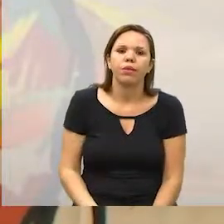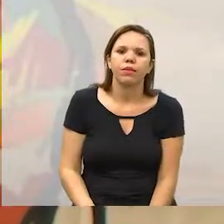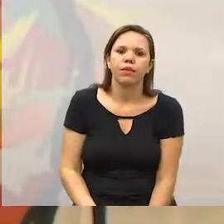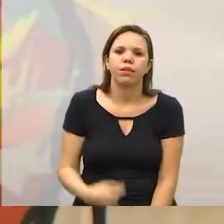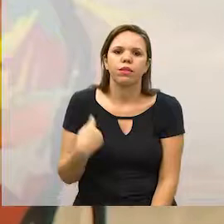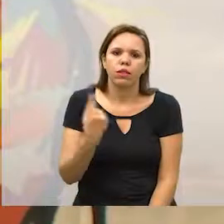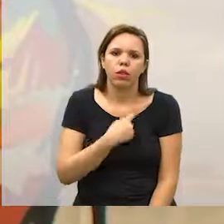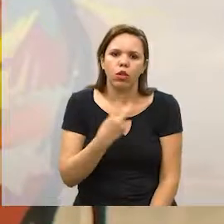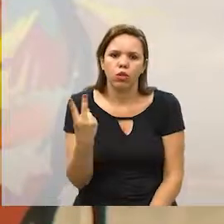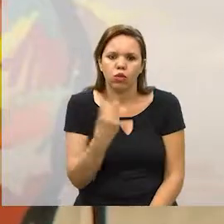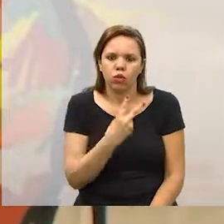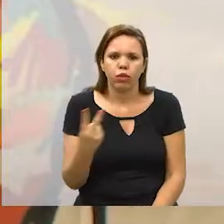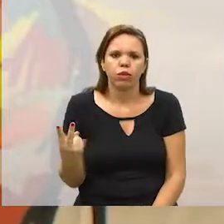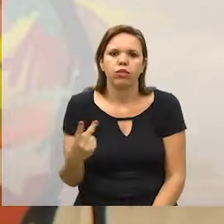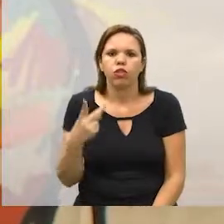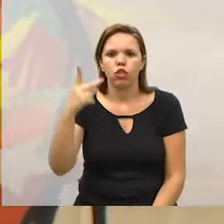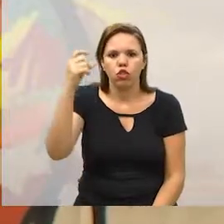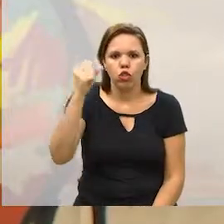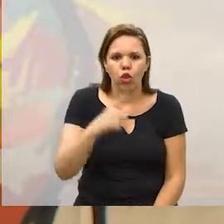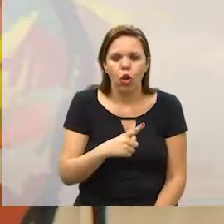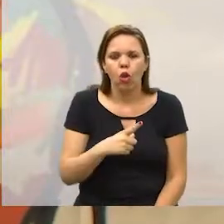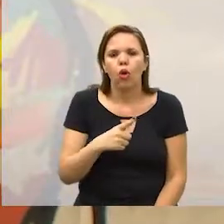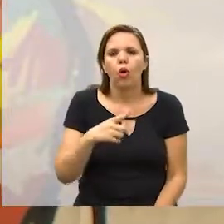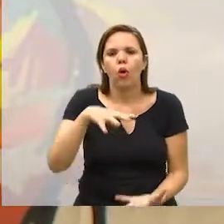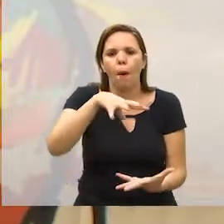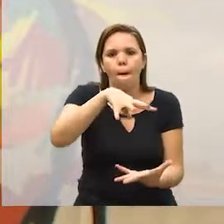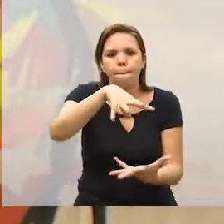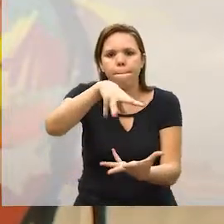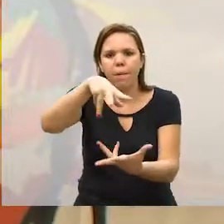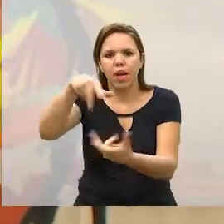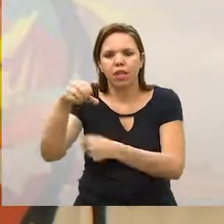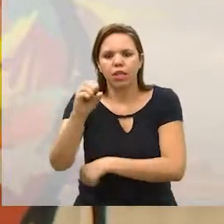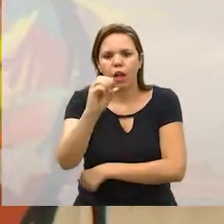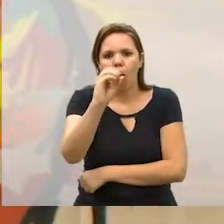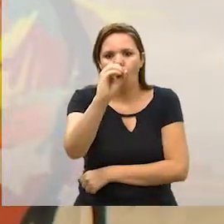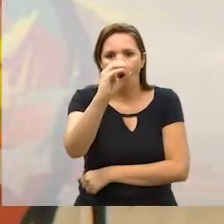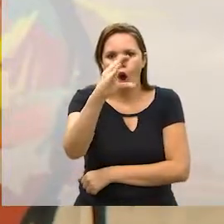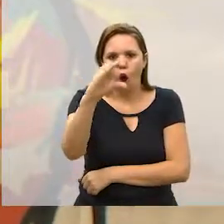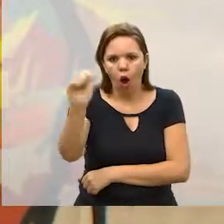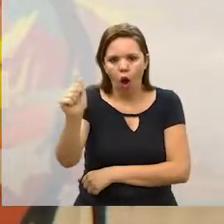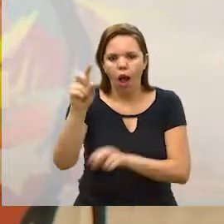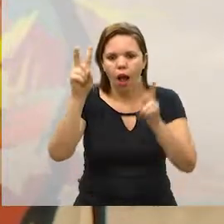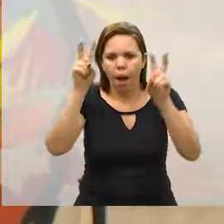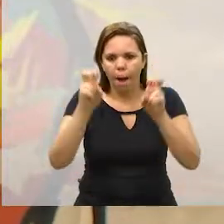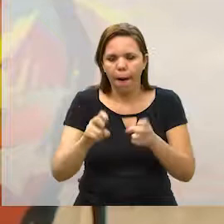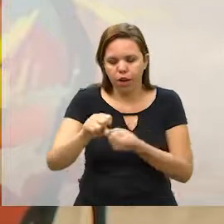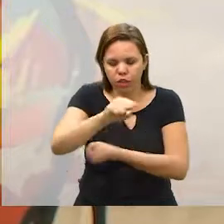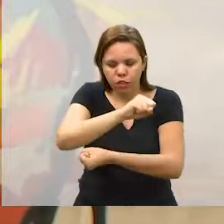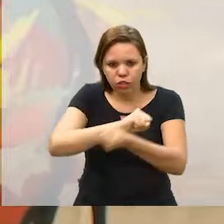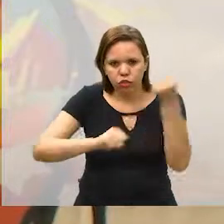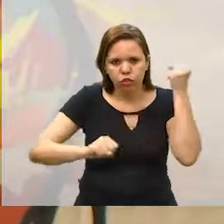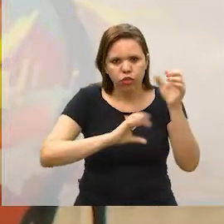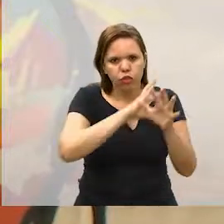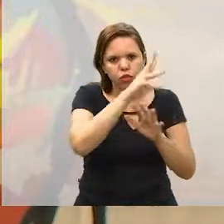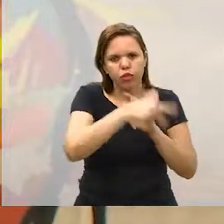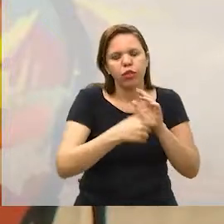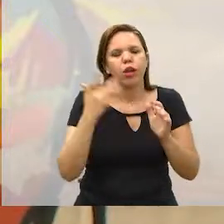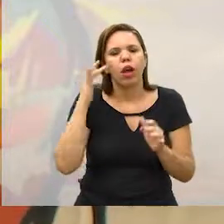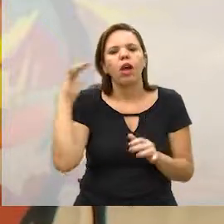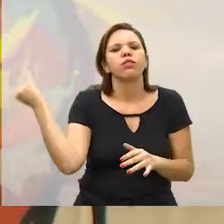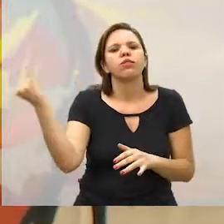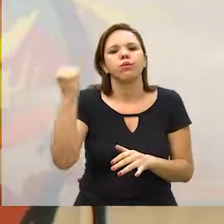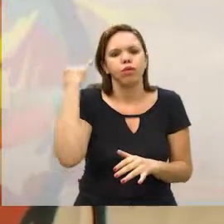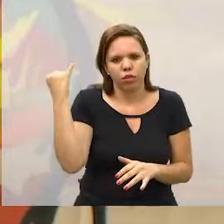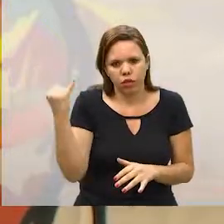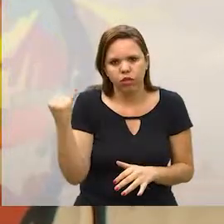primeiro da nossa dupla, Dois Sóis, que se chama Planeta Oca, que tem a temática socioambiental, que a gente também acha